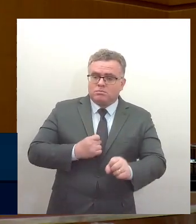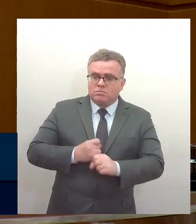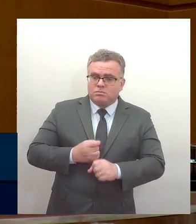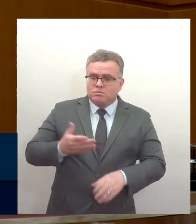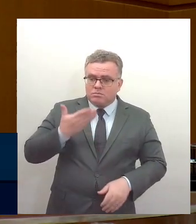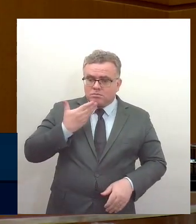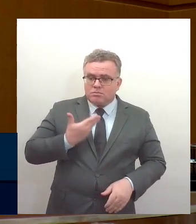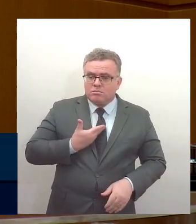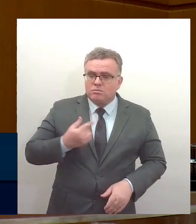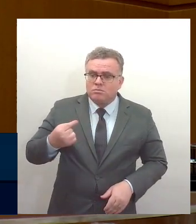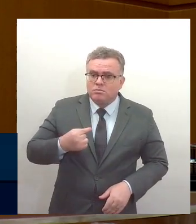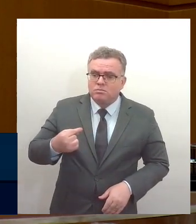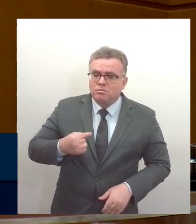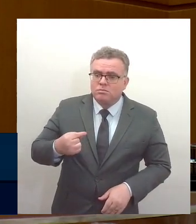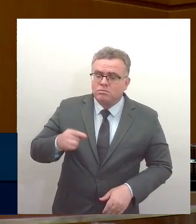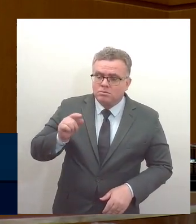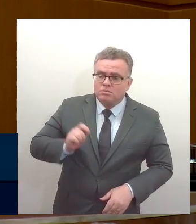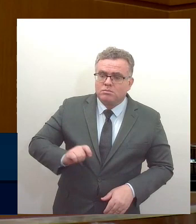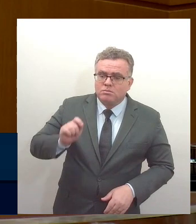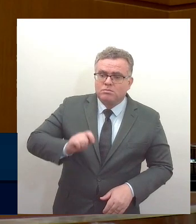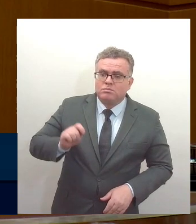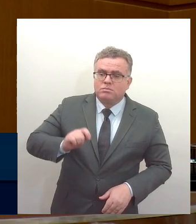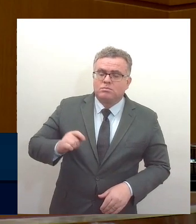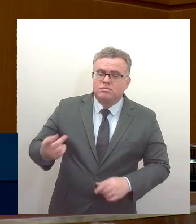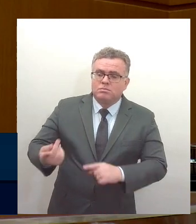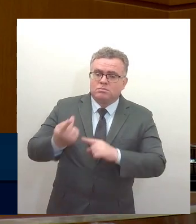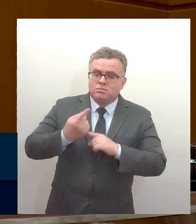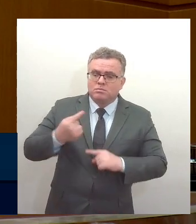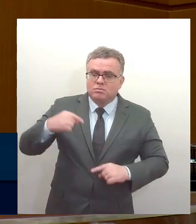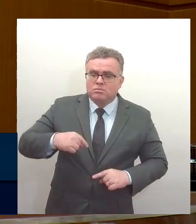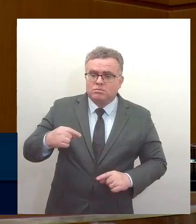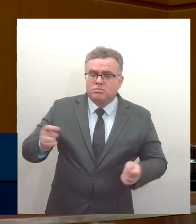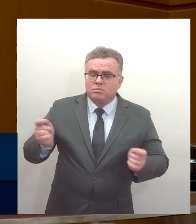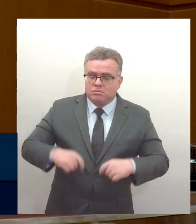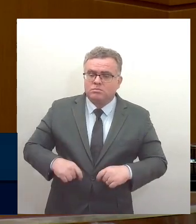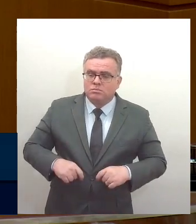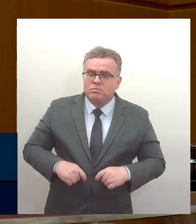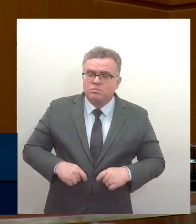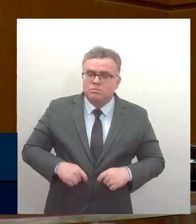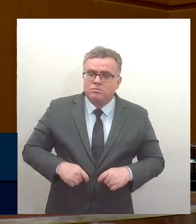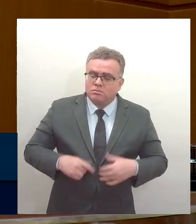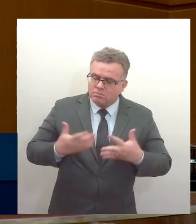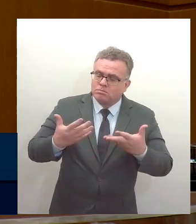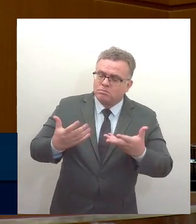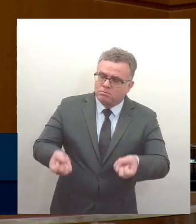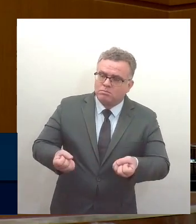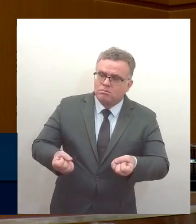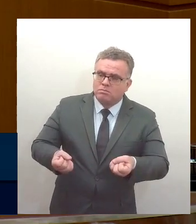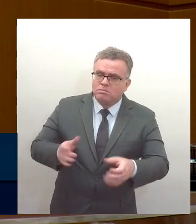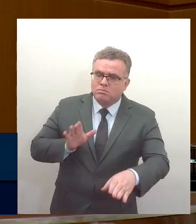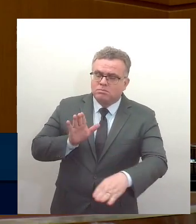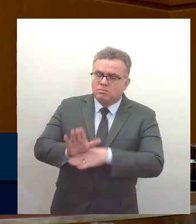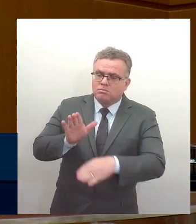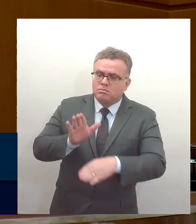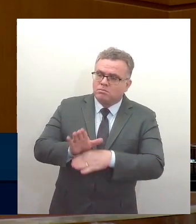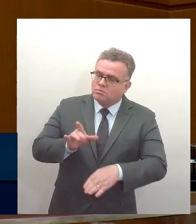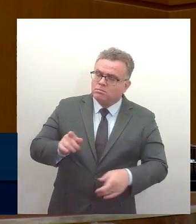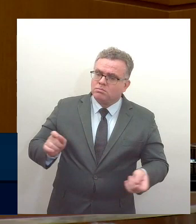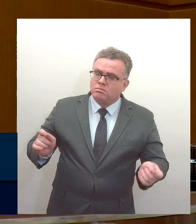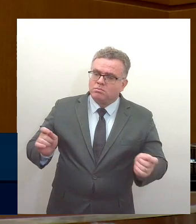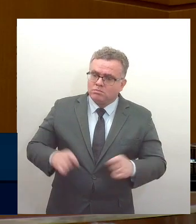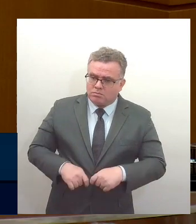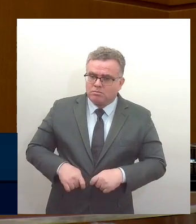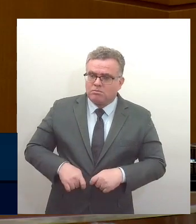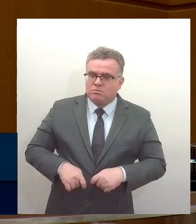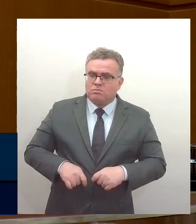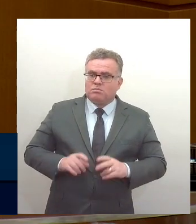procure no meu gabinete, que com certeza eu irei estar ajudando aí com um pouco das nossas emendas. E